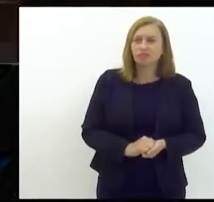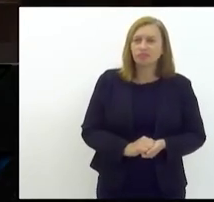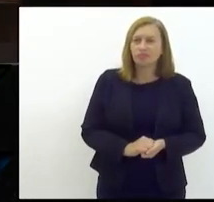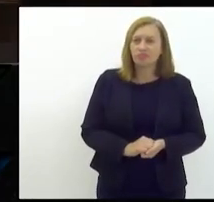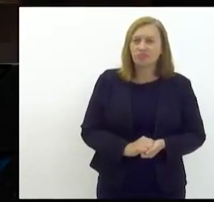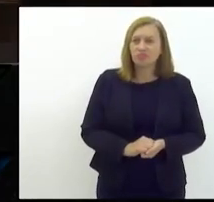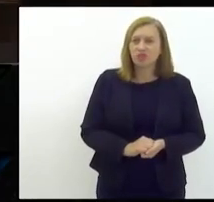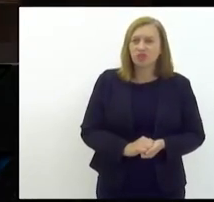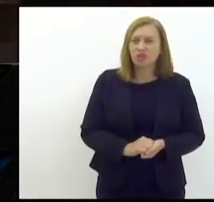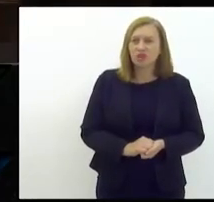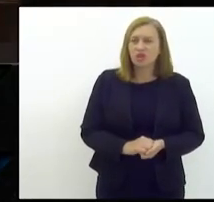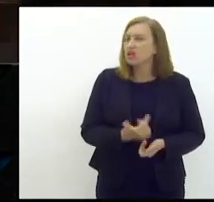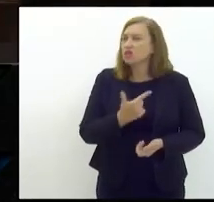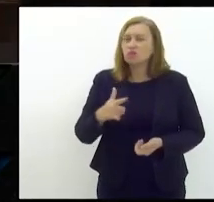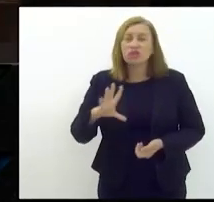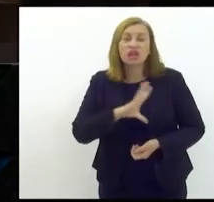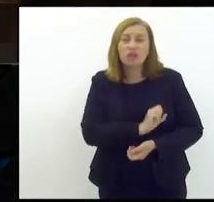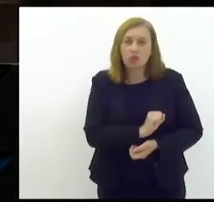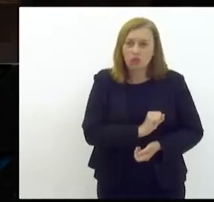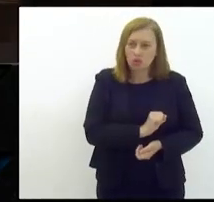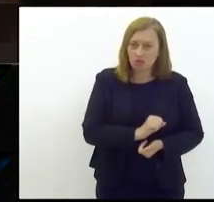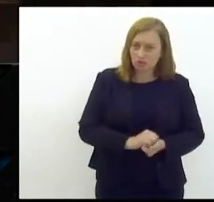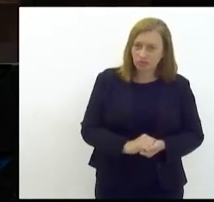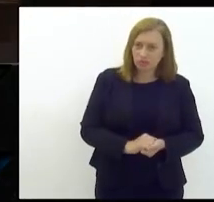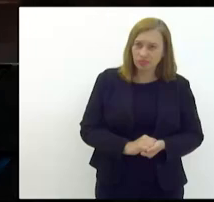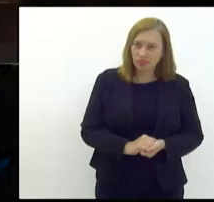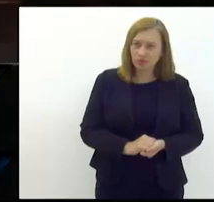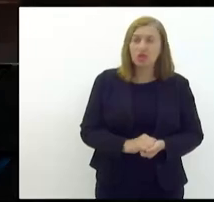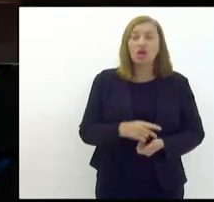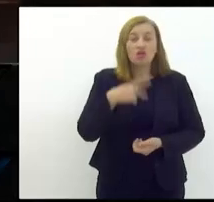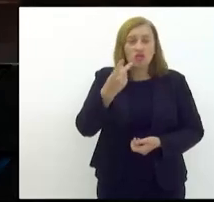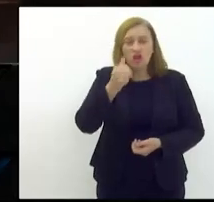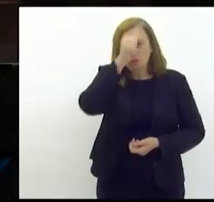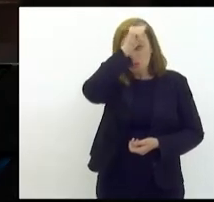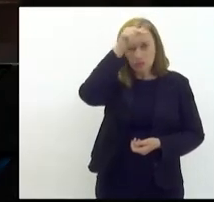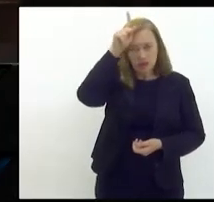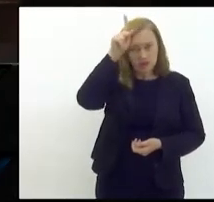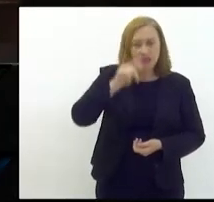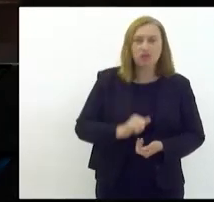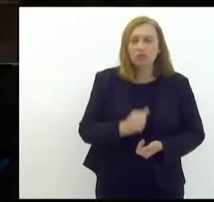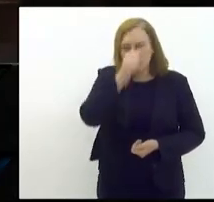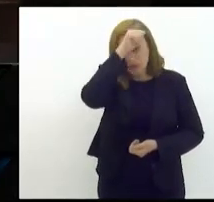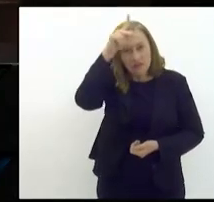por não ter amor ao próximo E aí eu falo para o prefeito